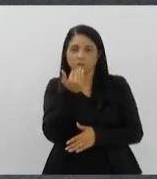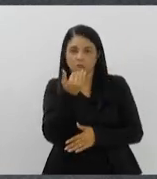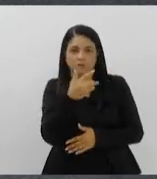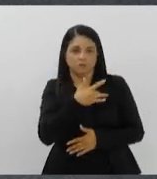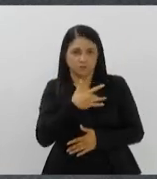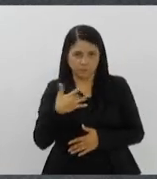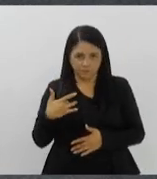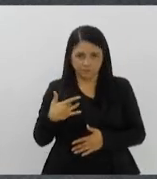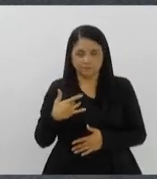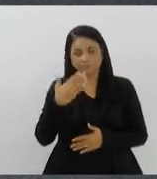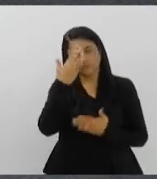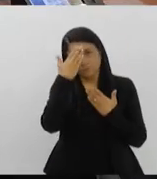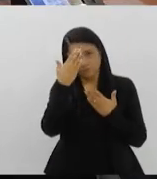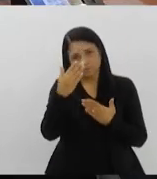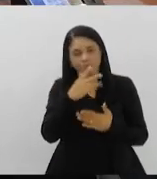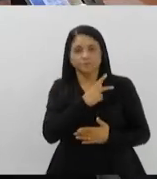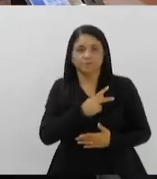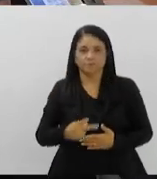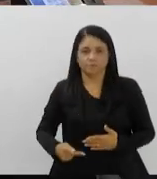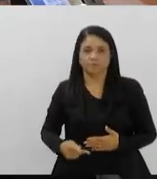saudável. Obrigada, presidente.